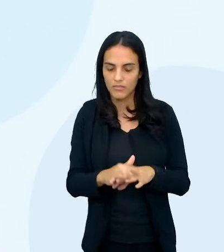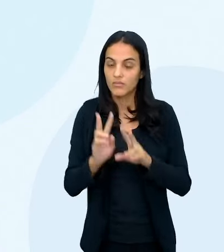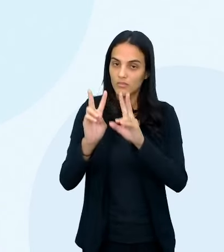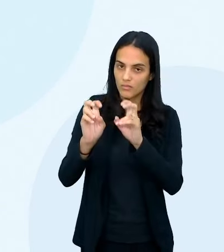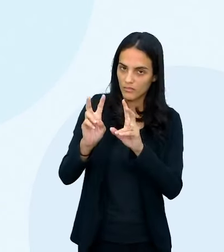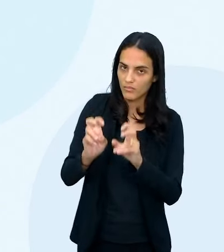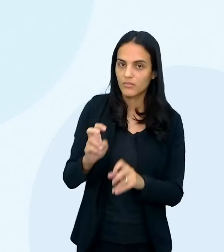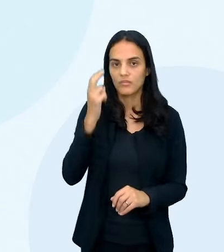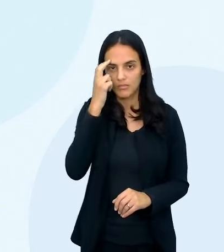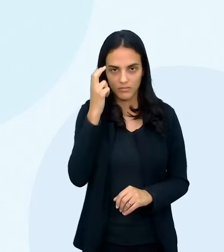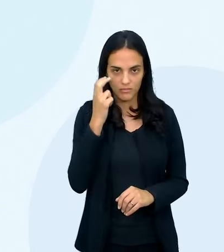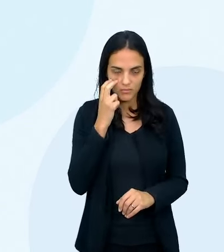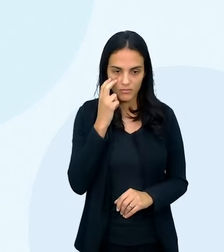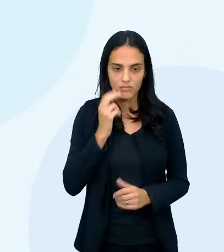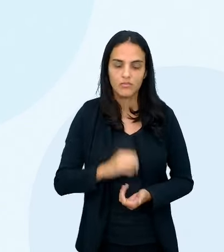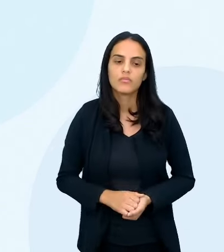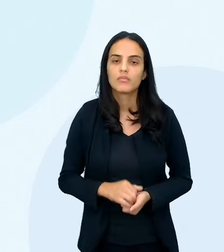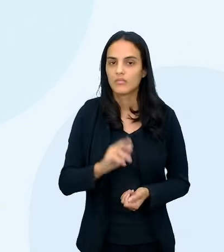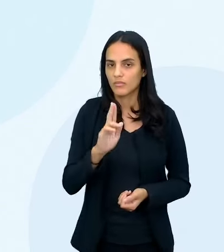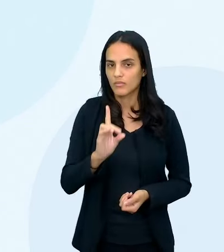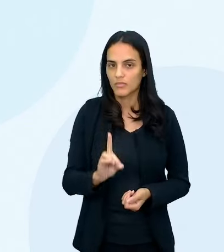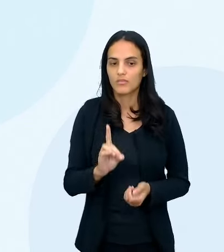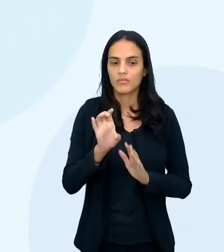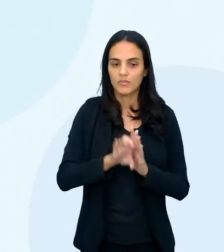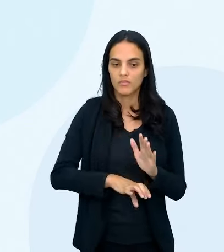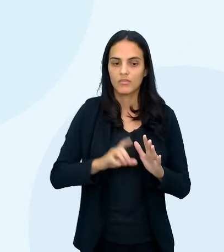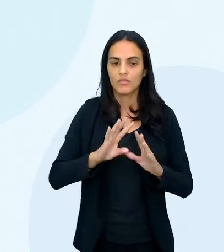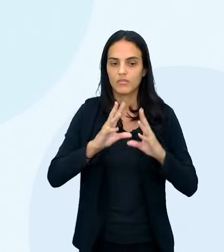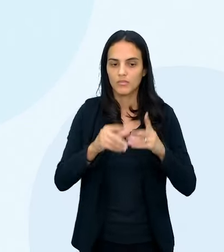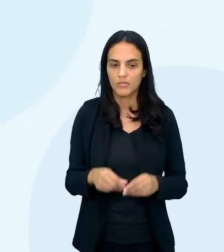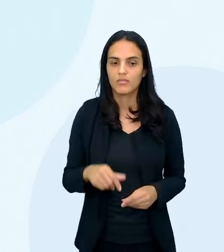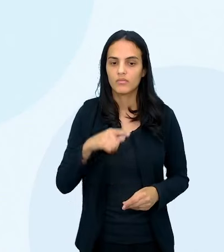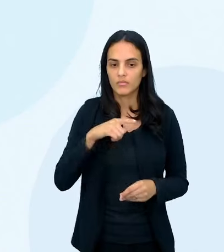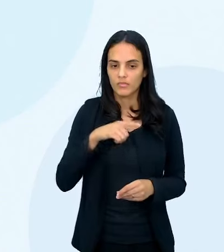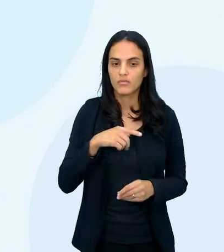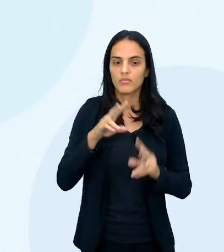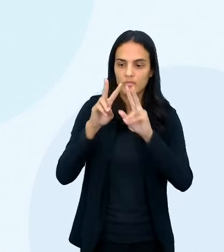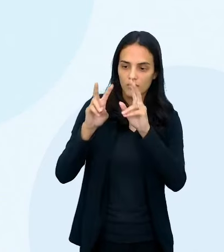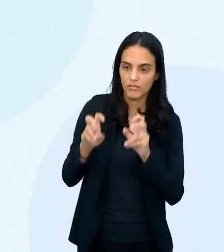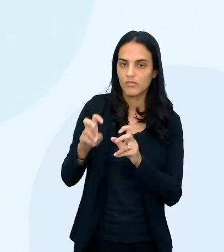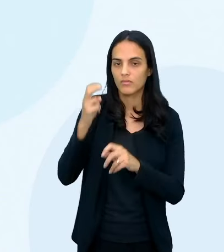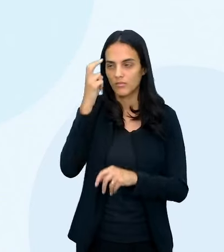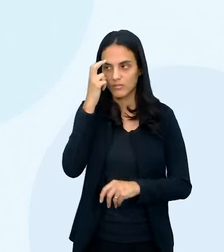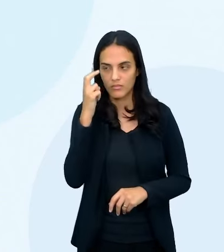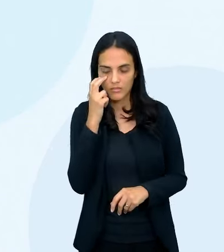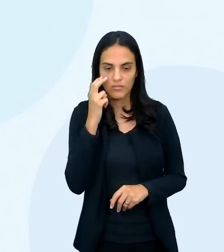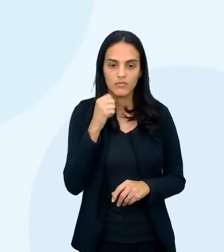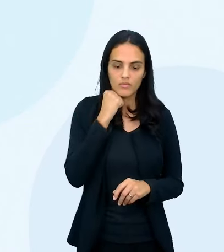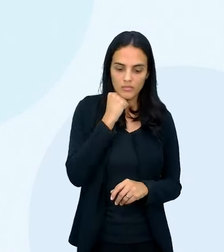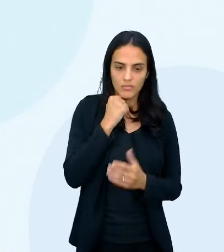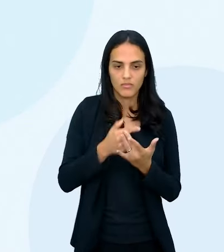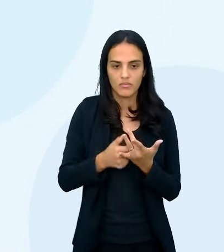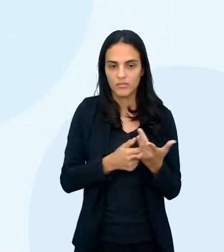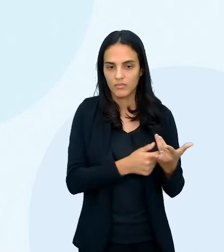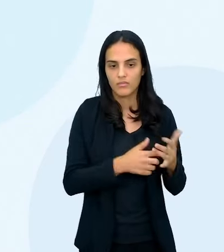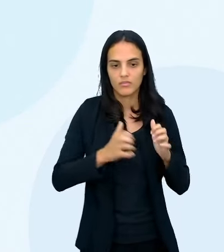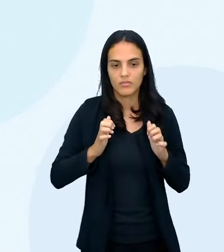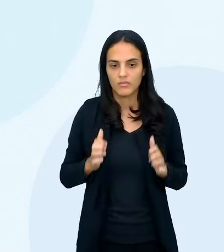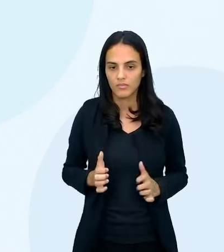ela é cultura, então a unidade curricular toda ela tem uma temática que vai passando por cultura. Então, ciência, tecnologia e